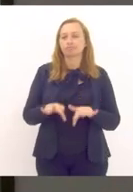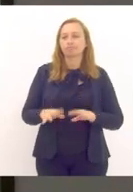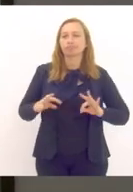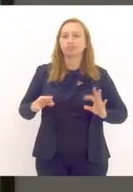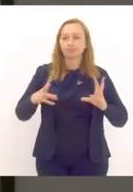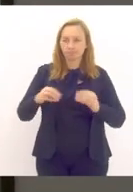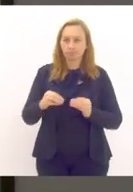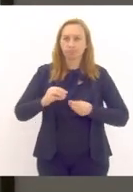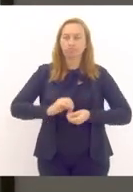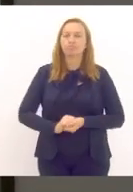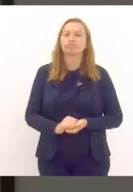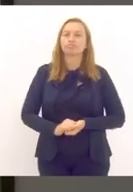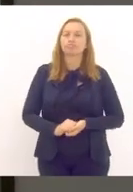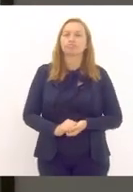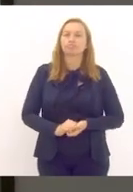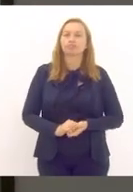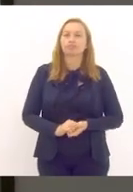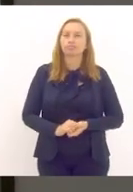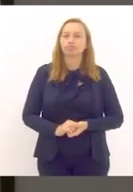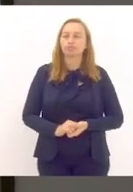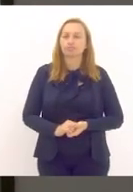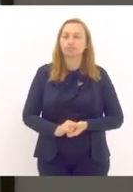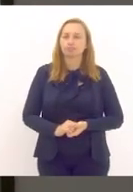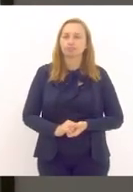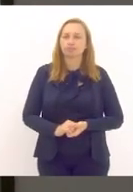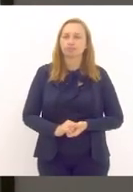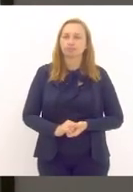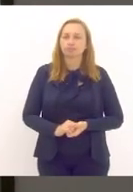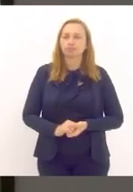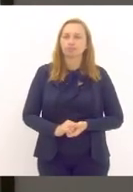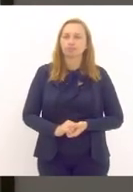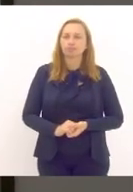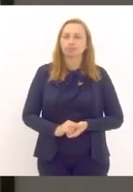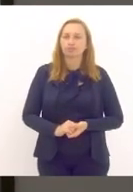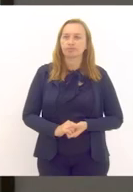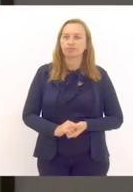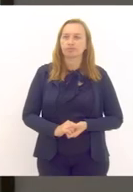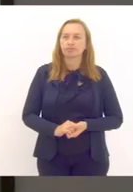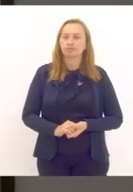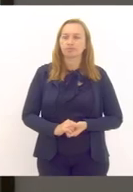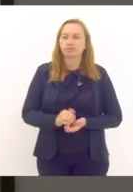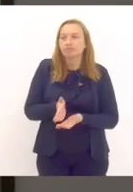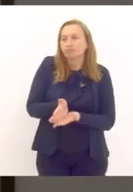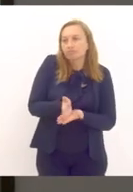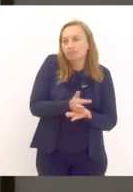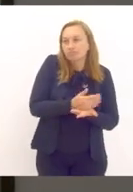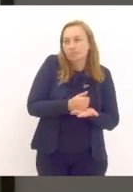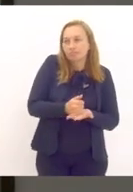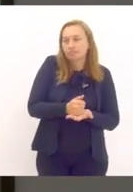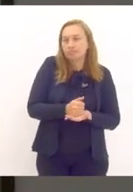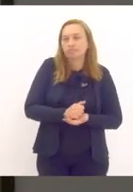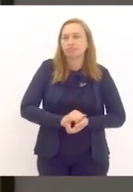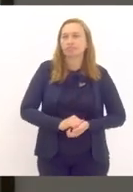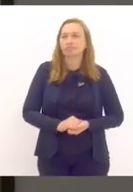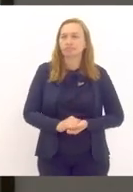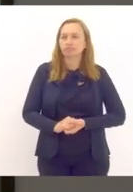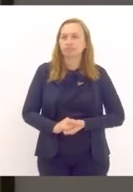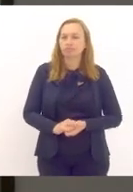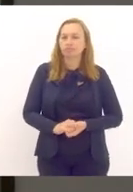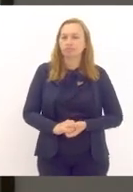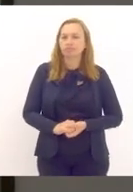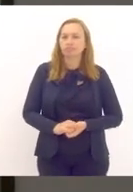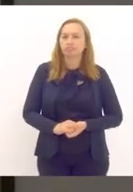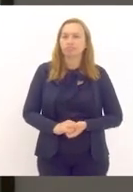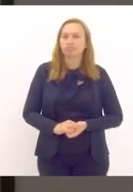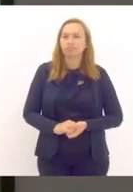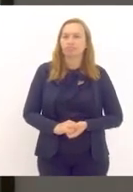contas, no final, no frigir dos ovos, você tem uma arrecadação que, em termos nominais, ela